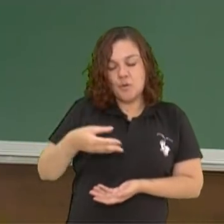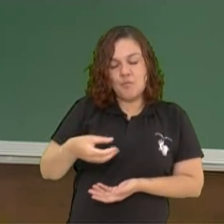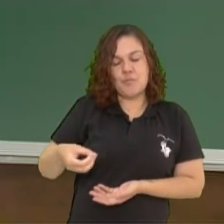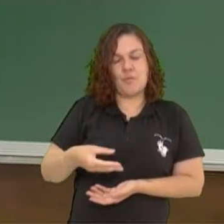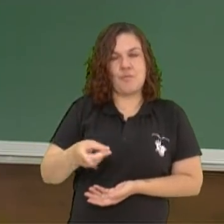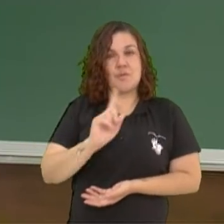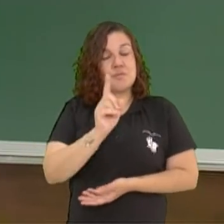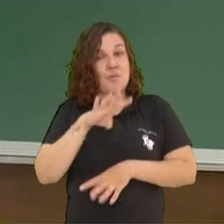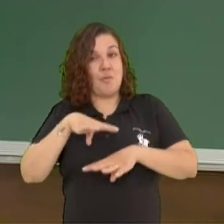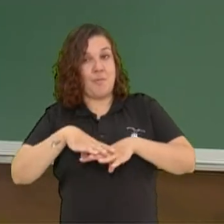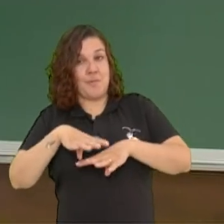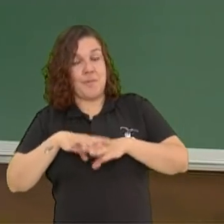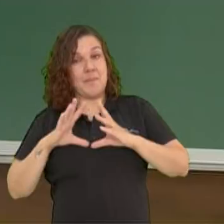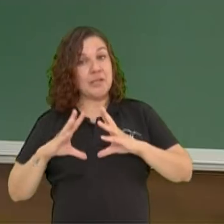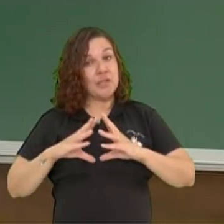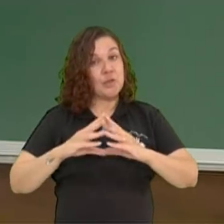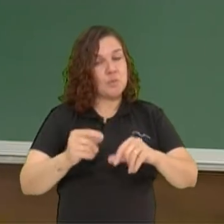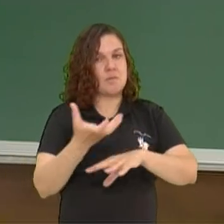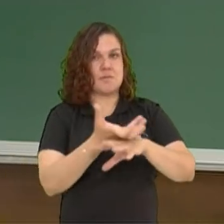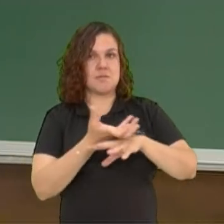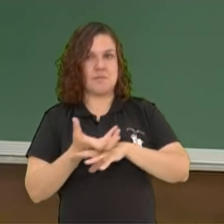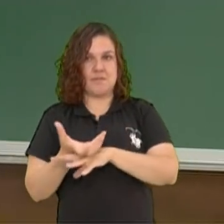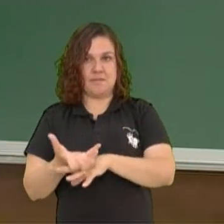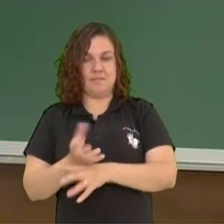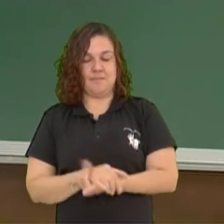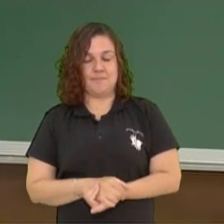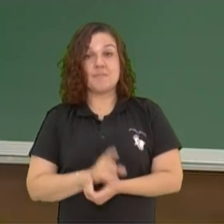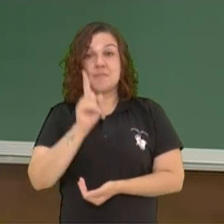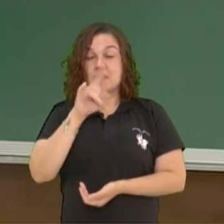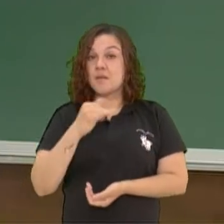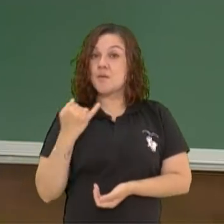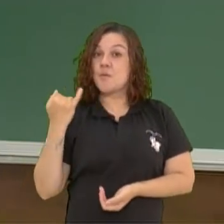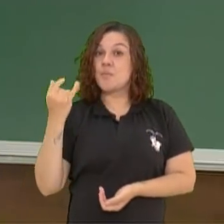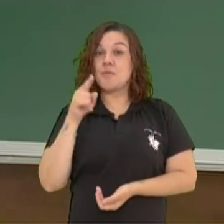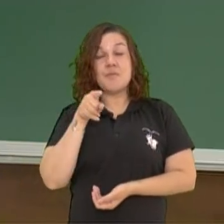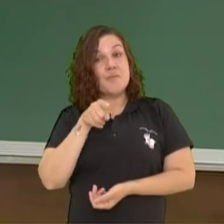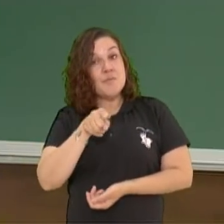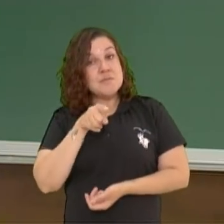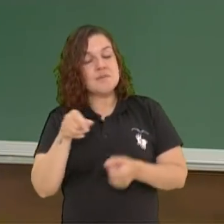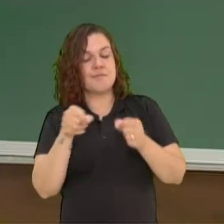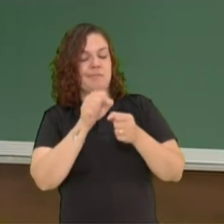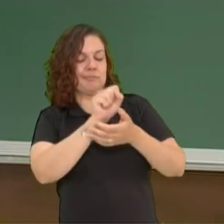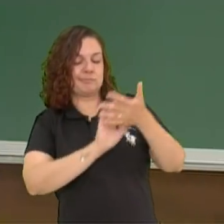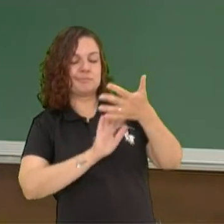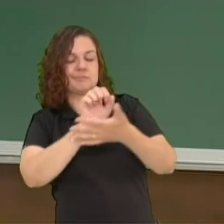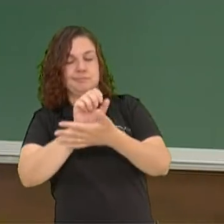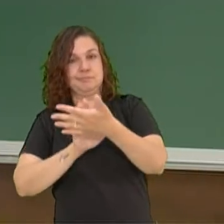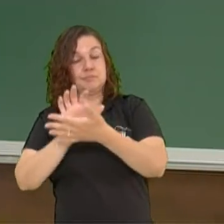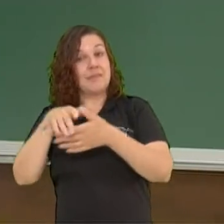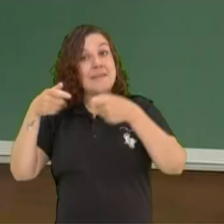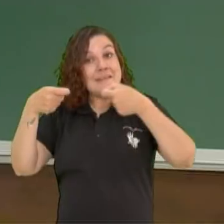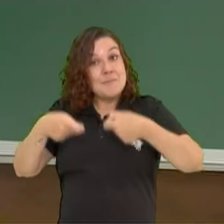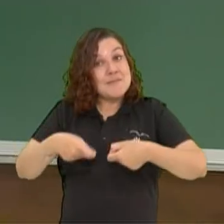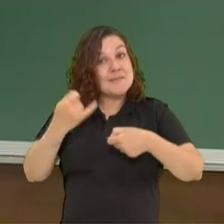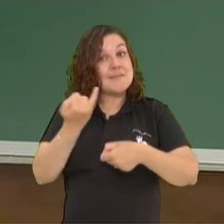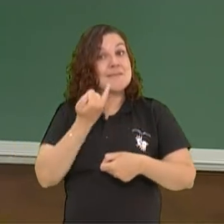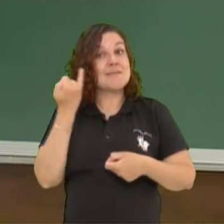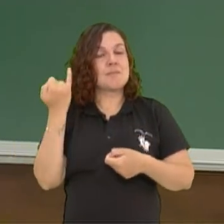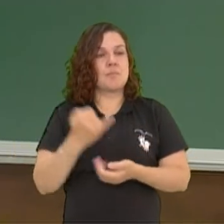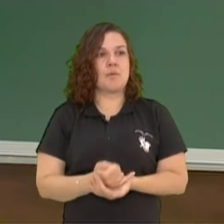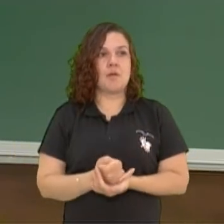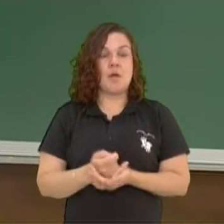não só em matemática, em todas as disciplinas, né? É importante que vocês façam as atividades, tá? Essas atividades